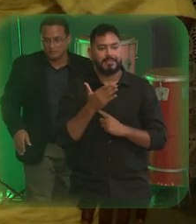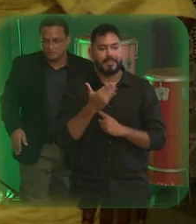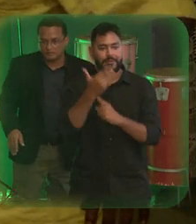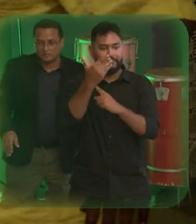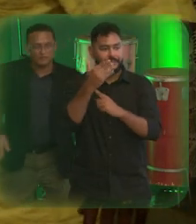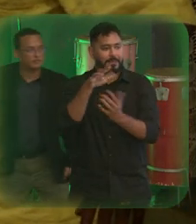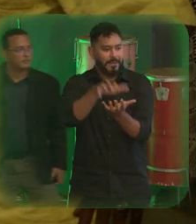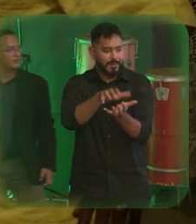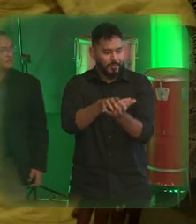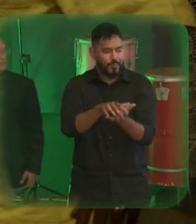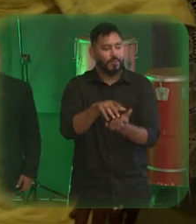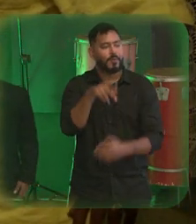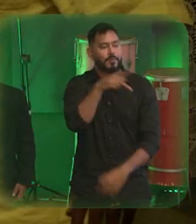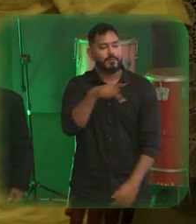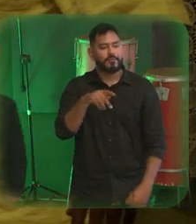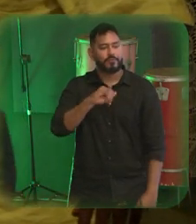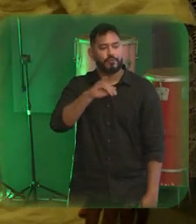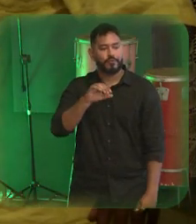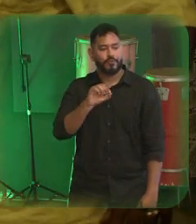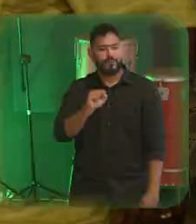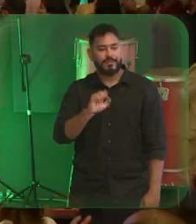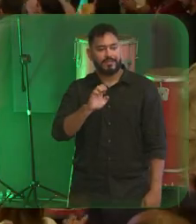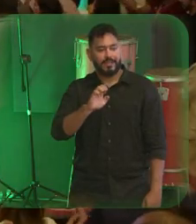José Carlos de Sá Júnior.